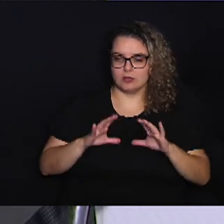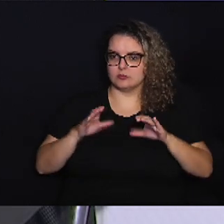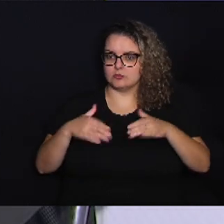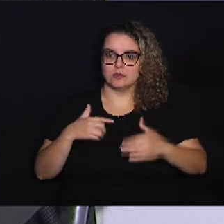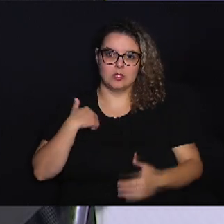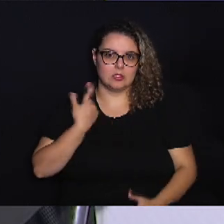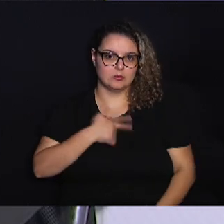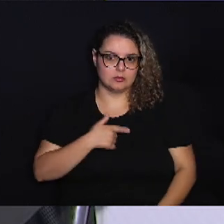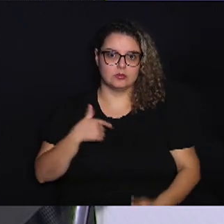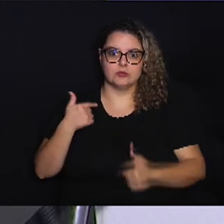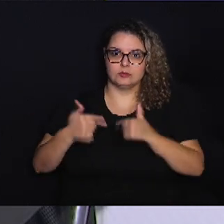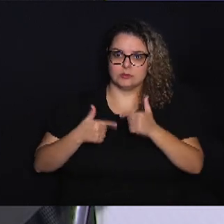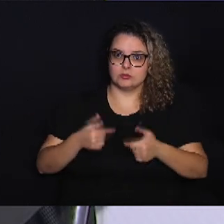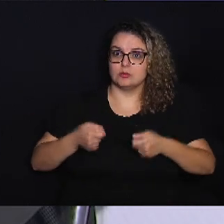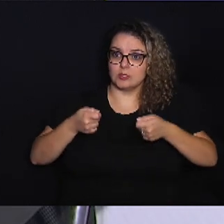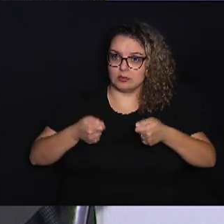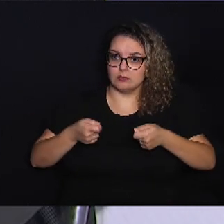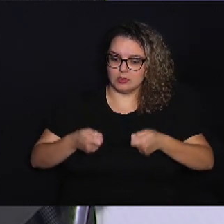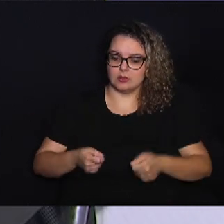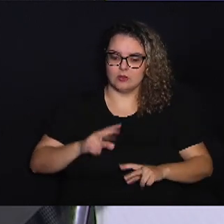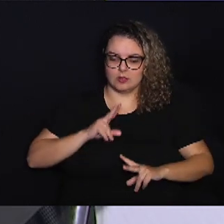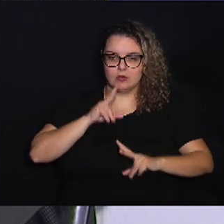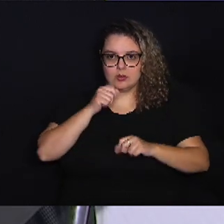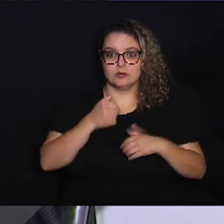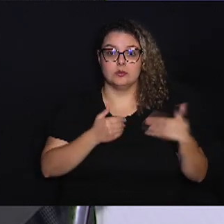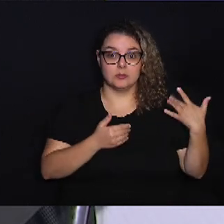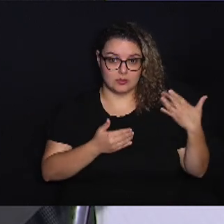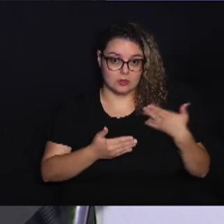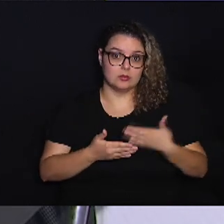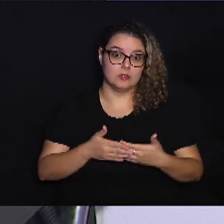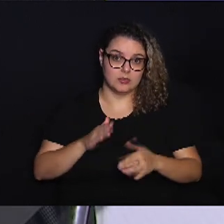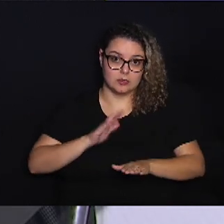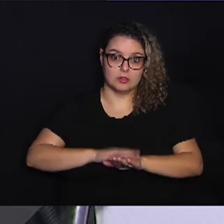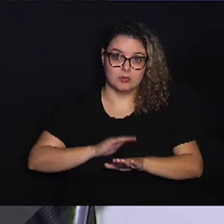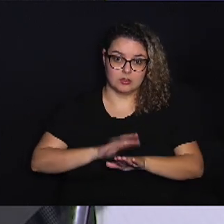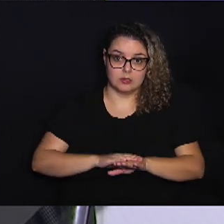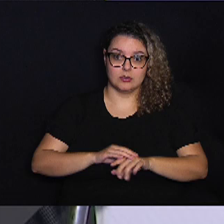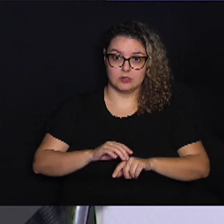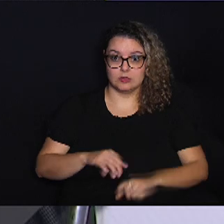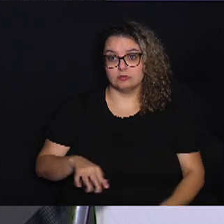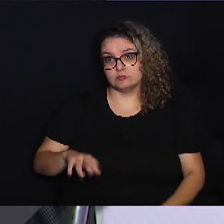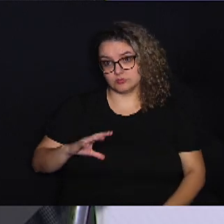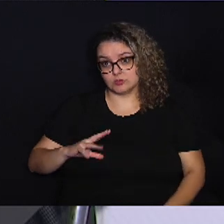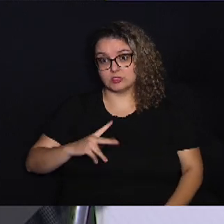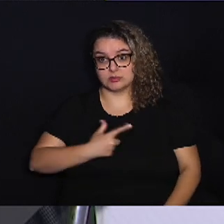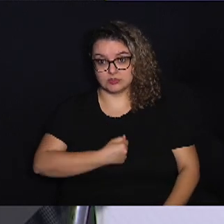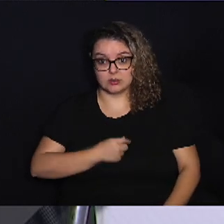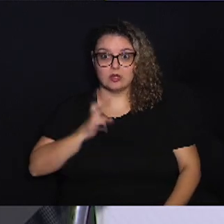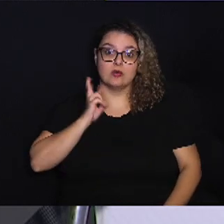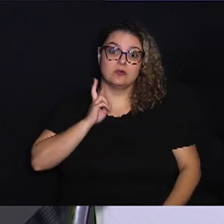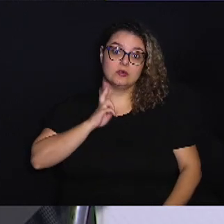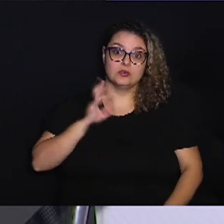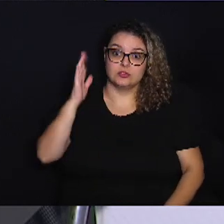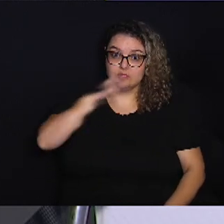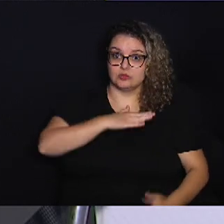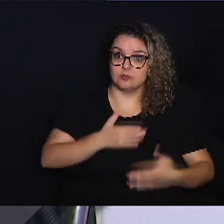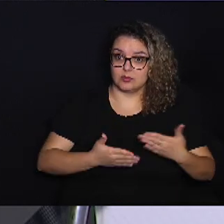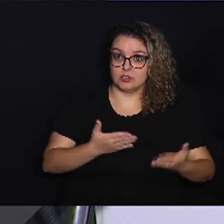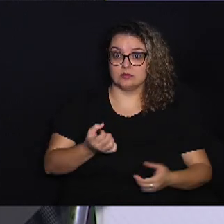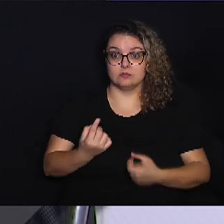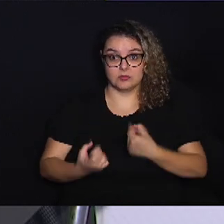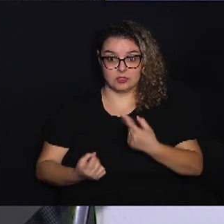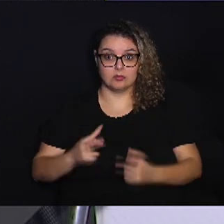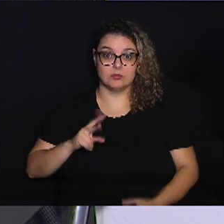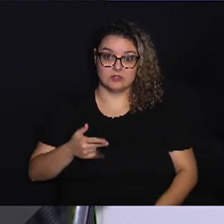o nosso trabalho foi se consolidando e desde então a gente está atuando no caso de resgates vítimas de maus tratos e algumas vezes